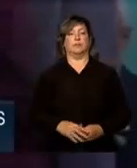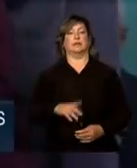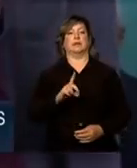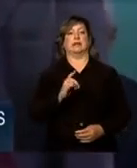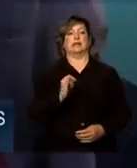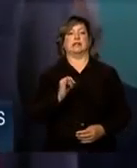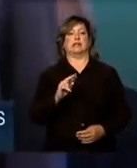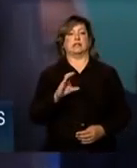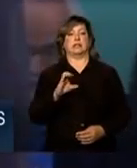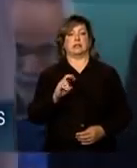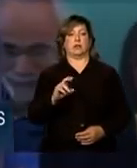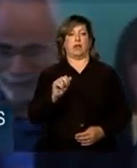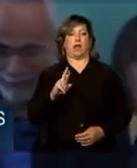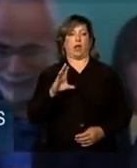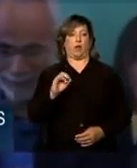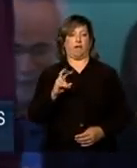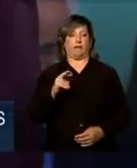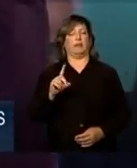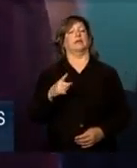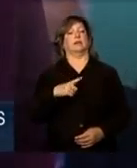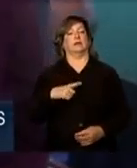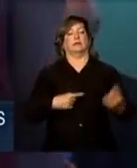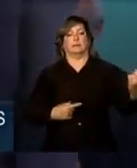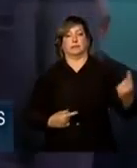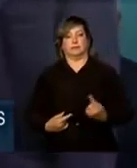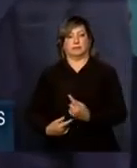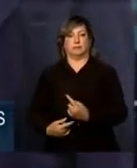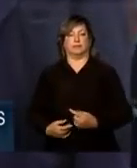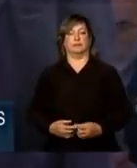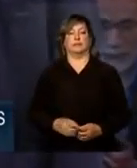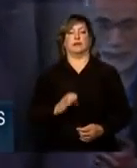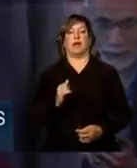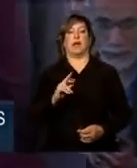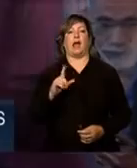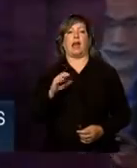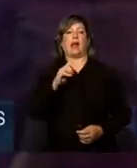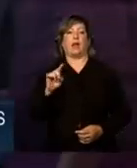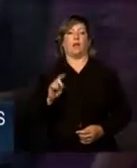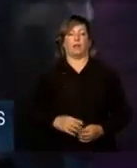Disseu Arcoverde, Carlos Gomes de Oliveira, o Carlão do Feijão;